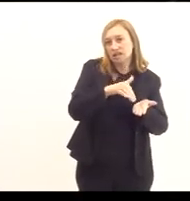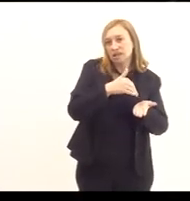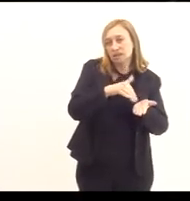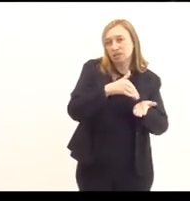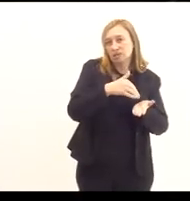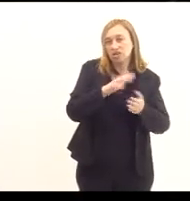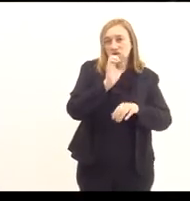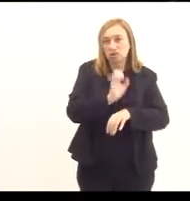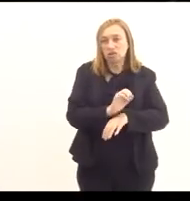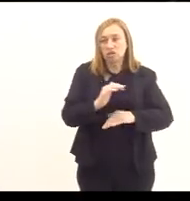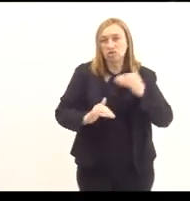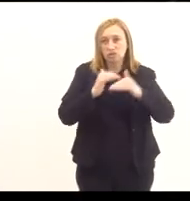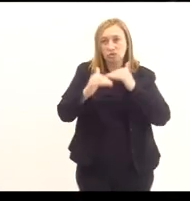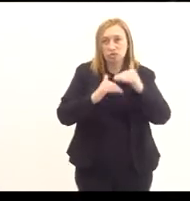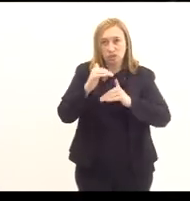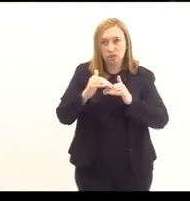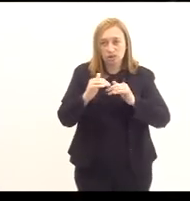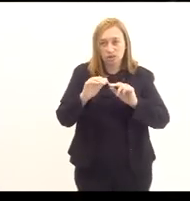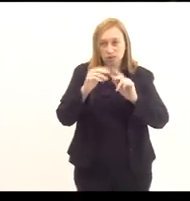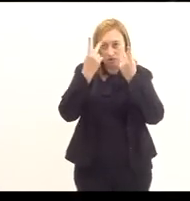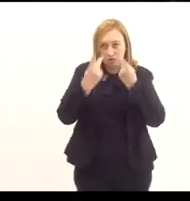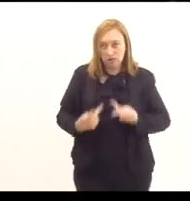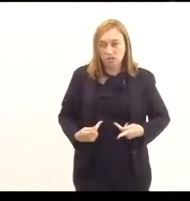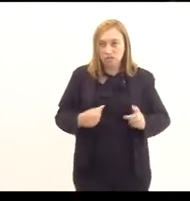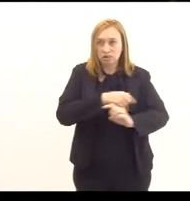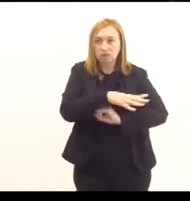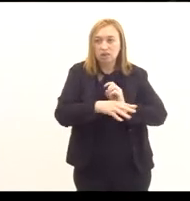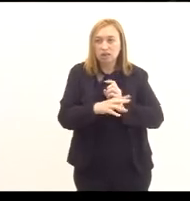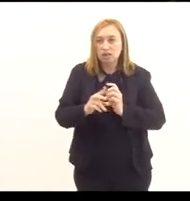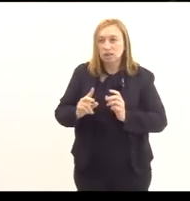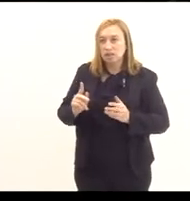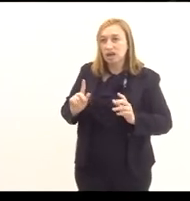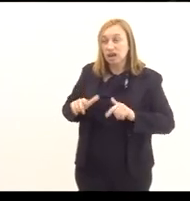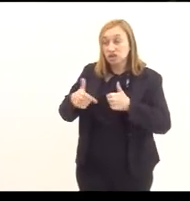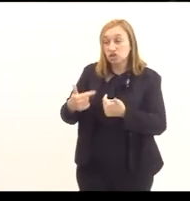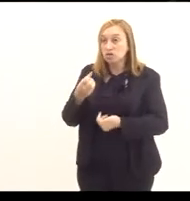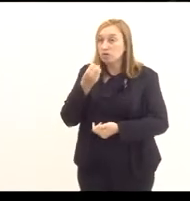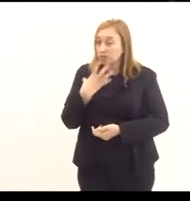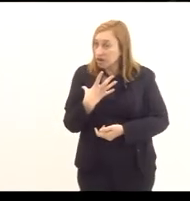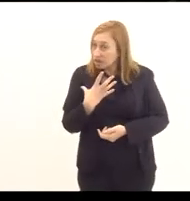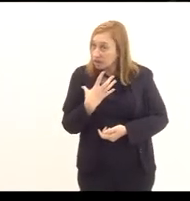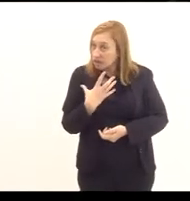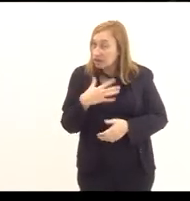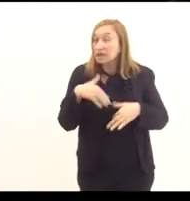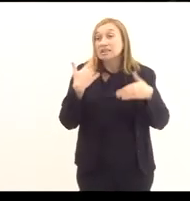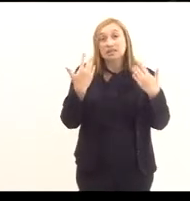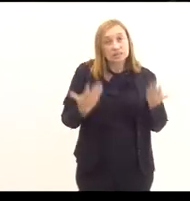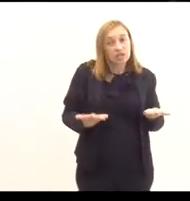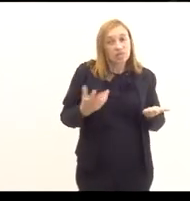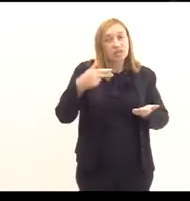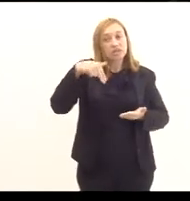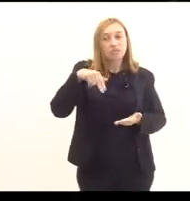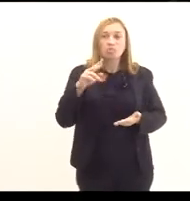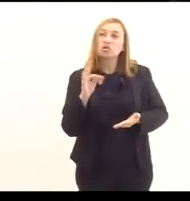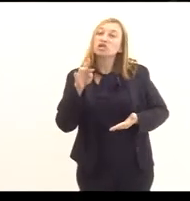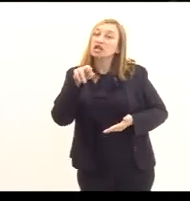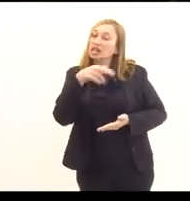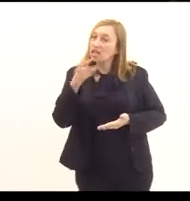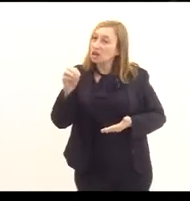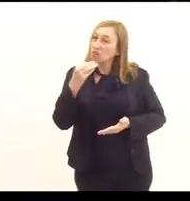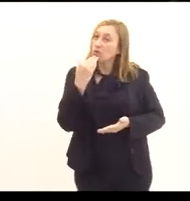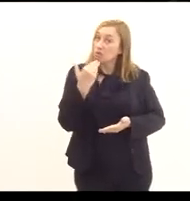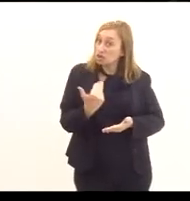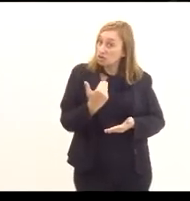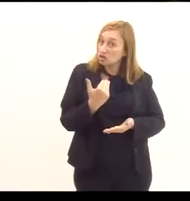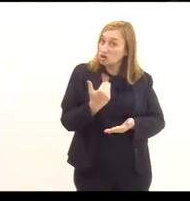ele tava me explicando que efetivamente está tudo correndo muito bem que então esse mutirão que foi